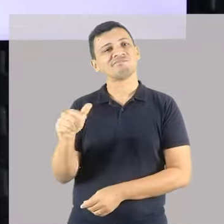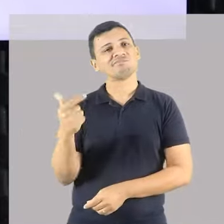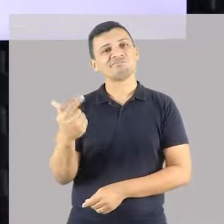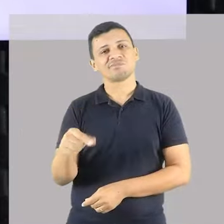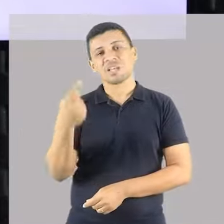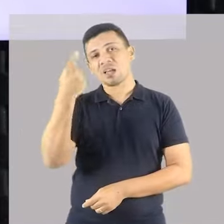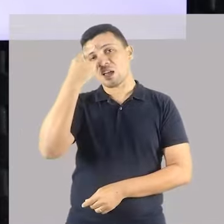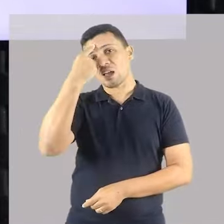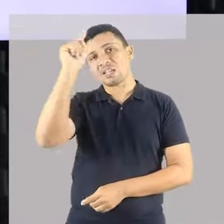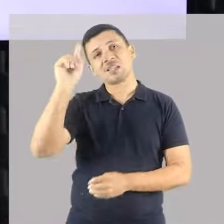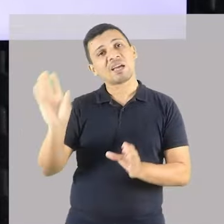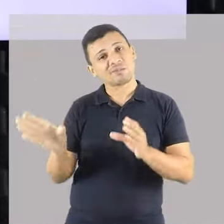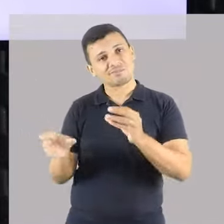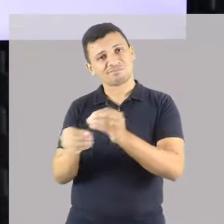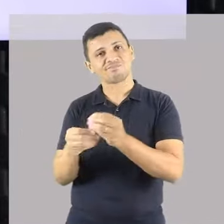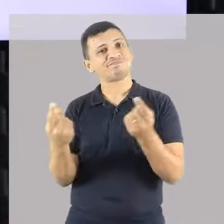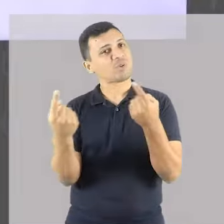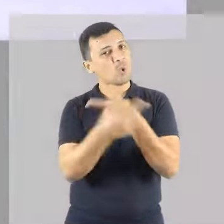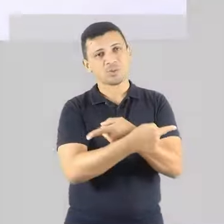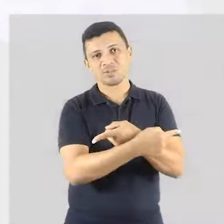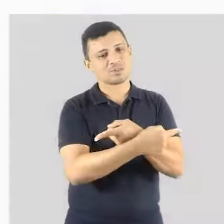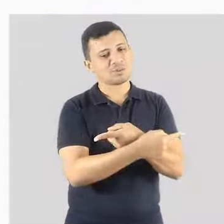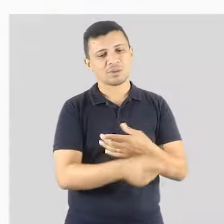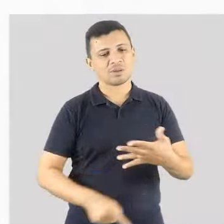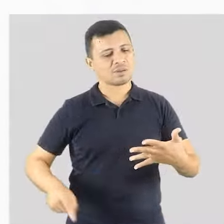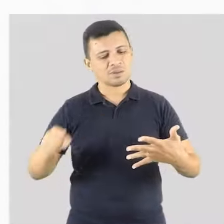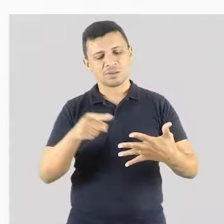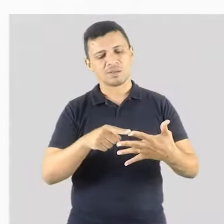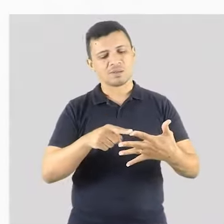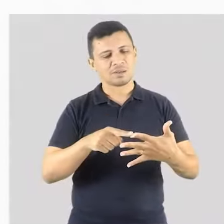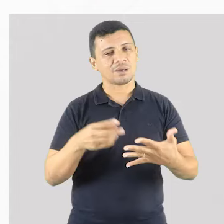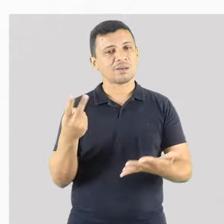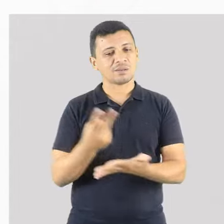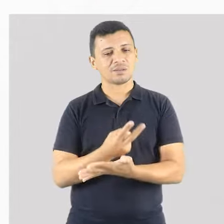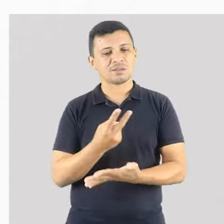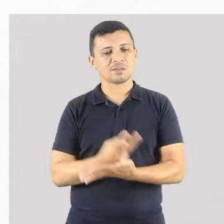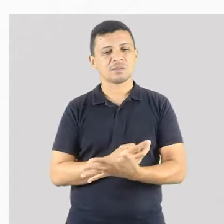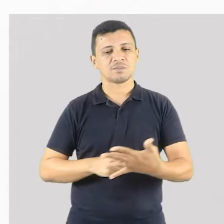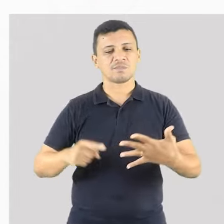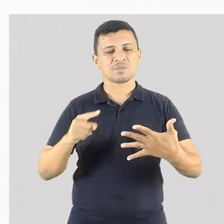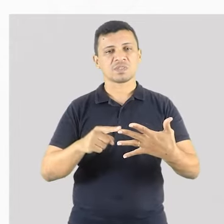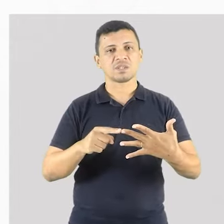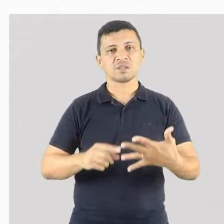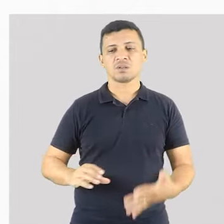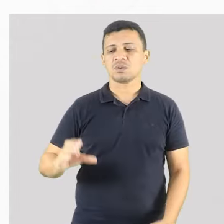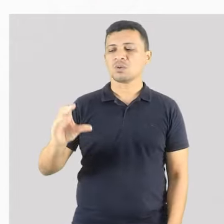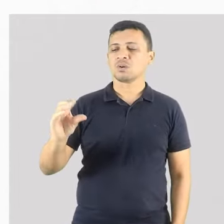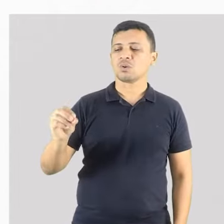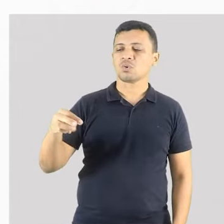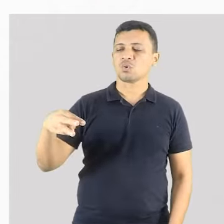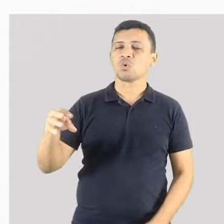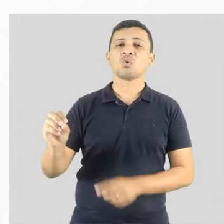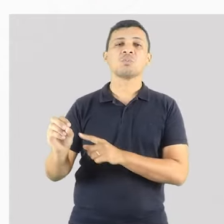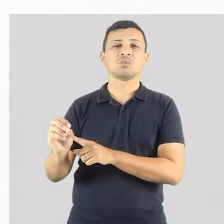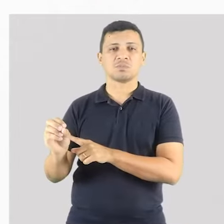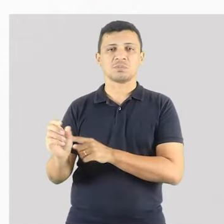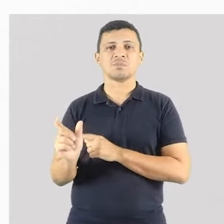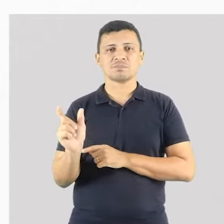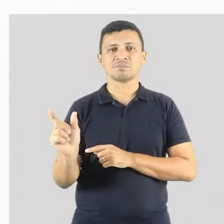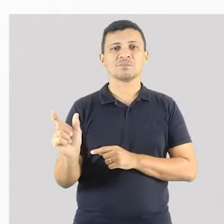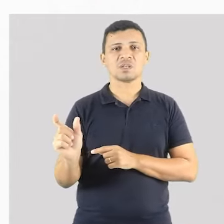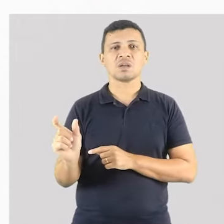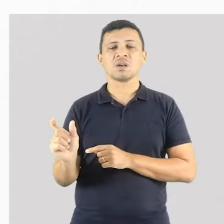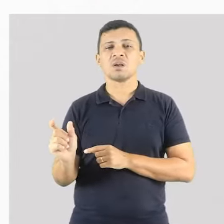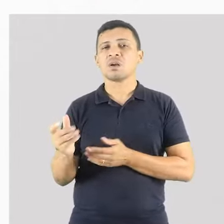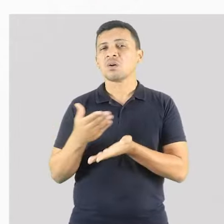tenho ideia de adição então eliminou a b a c o termo como em como morte súbita e derrame